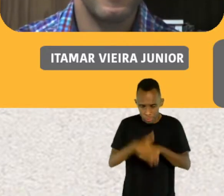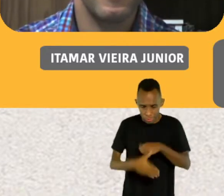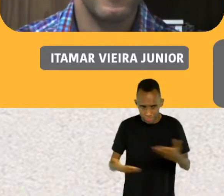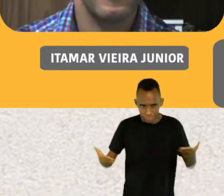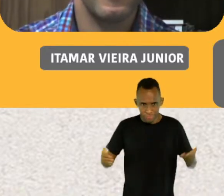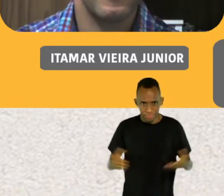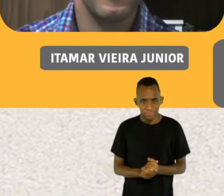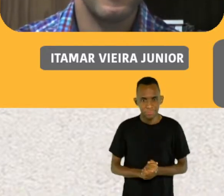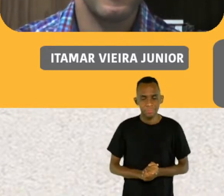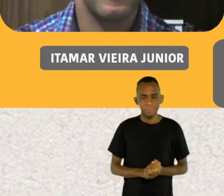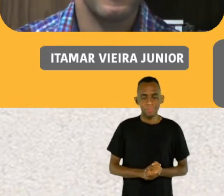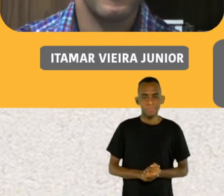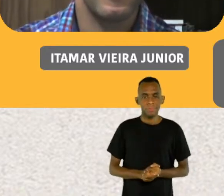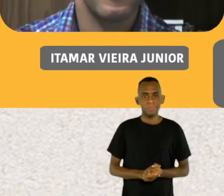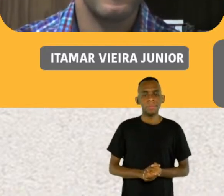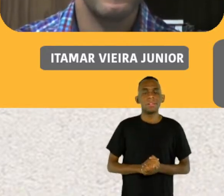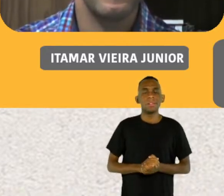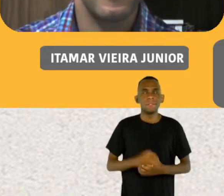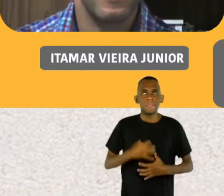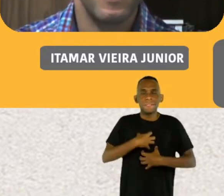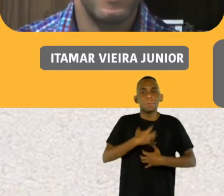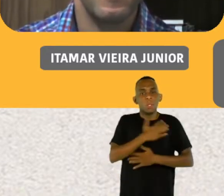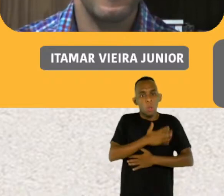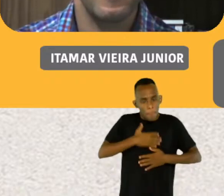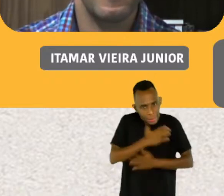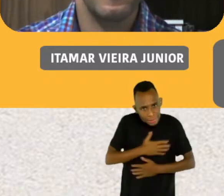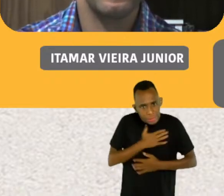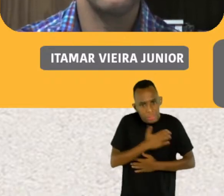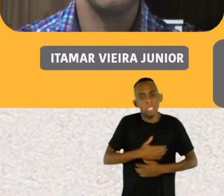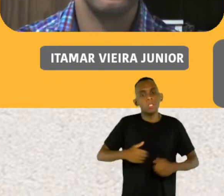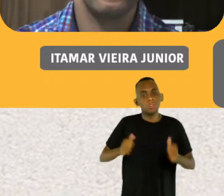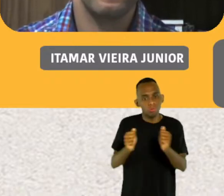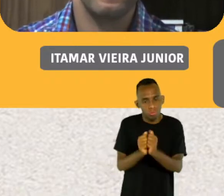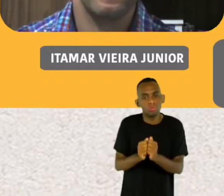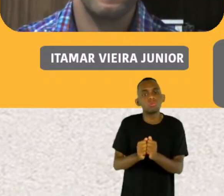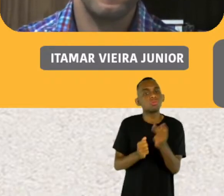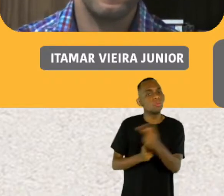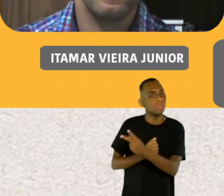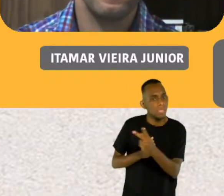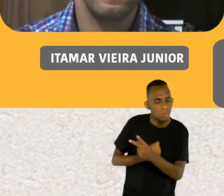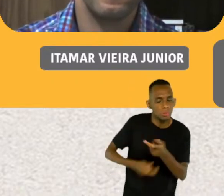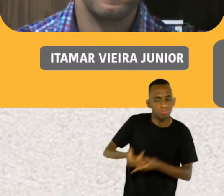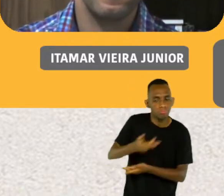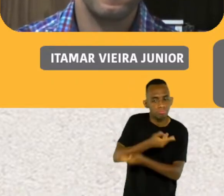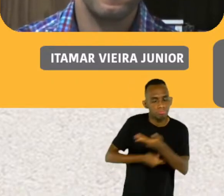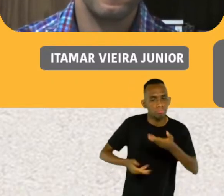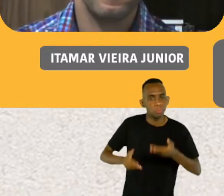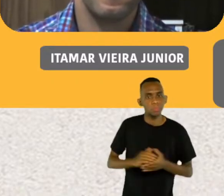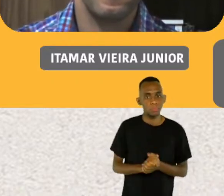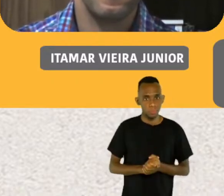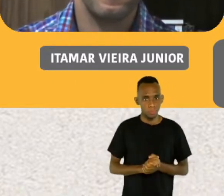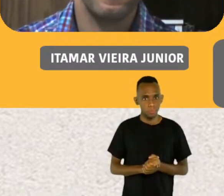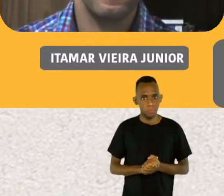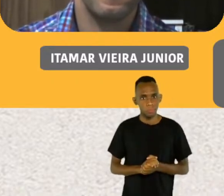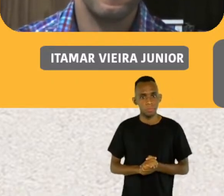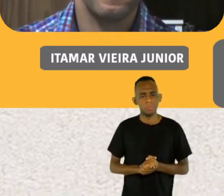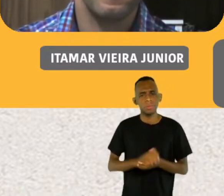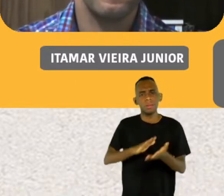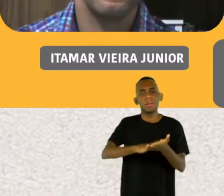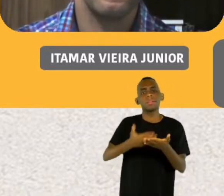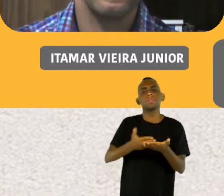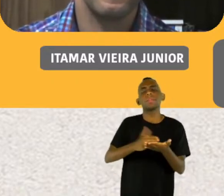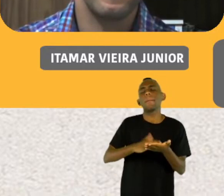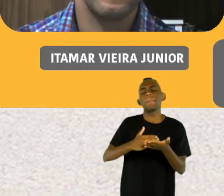Boa noite. É um prazer estar aqui com você, Afonso, e com o Itamar. E, olha, o intérprete de borboletas